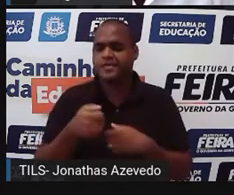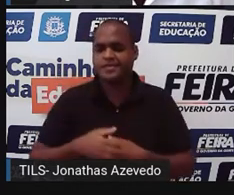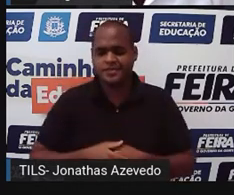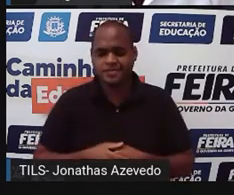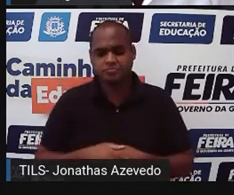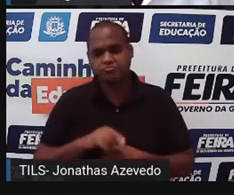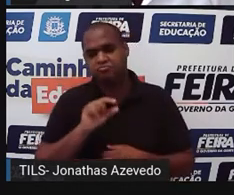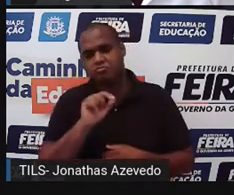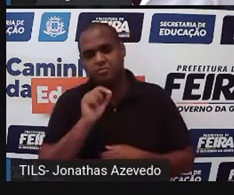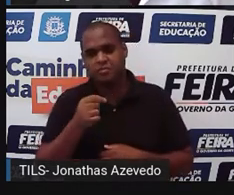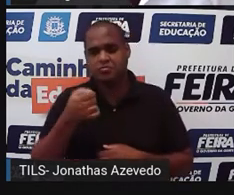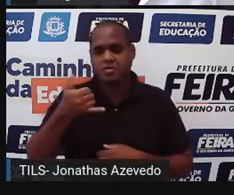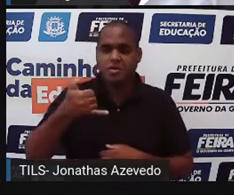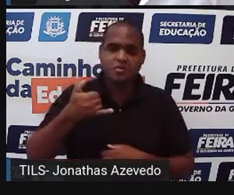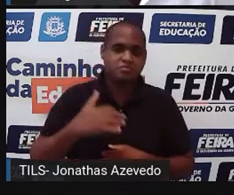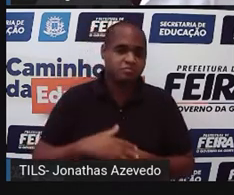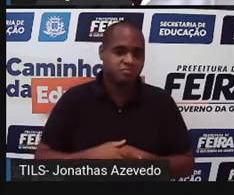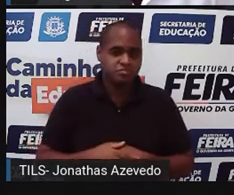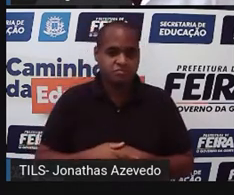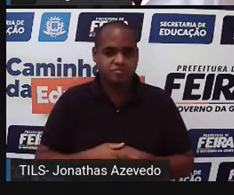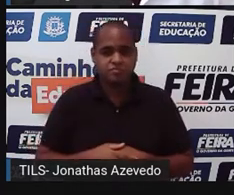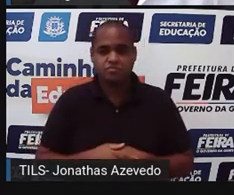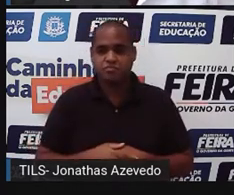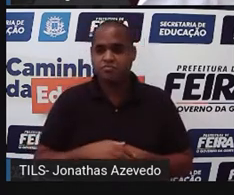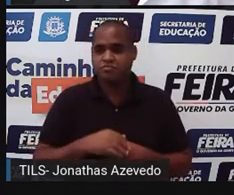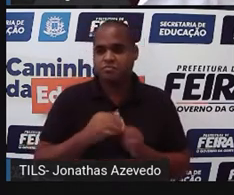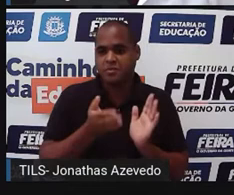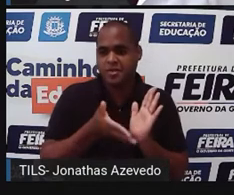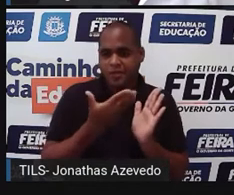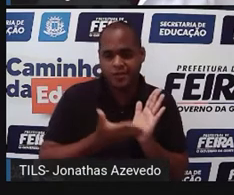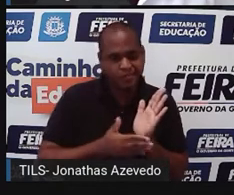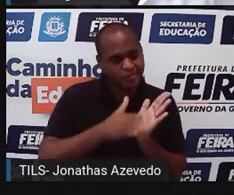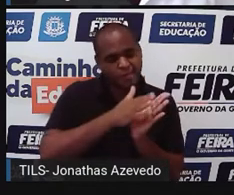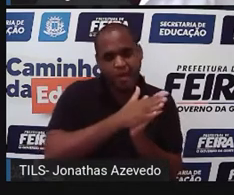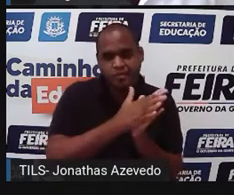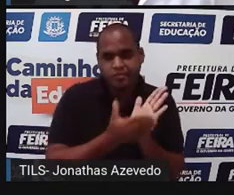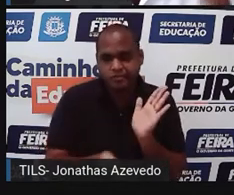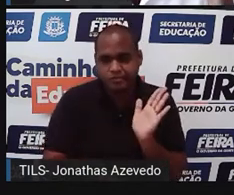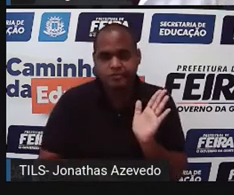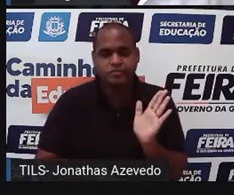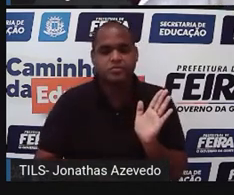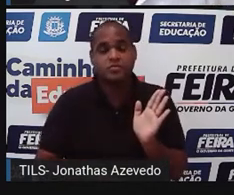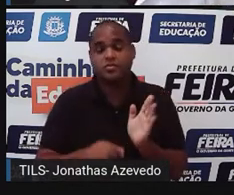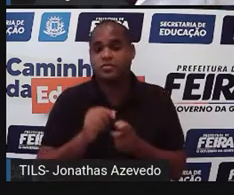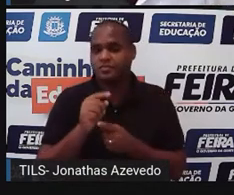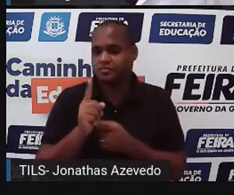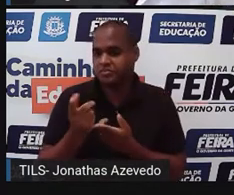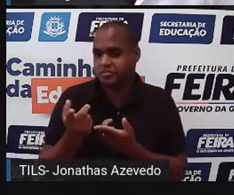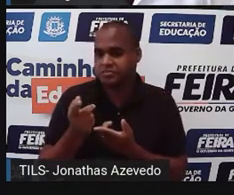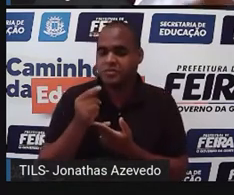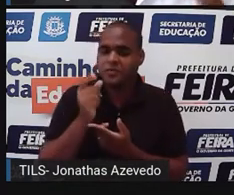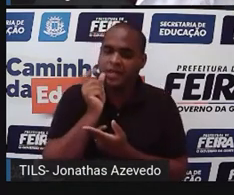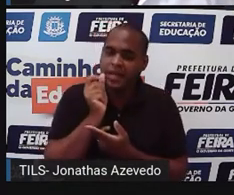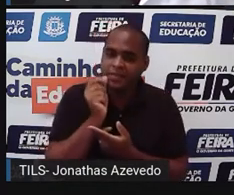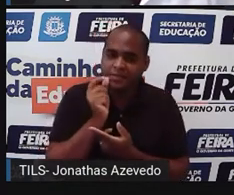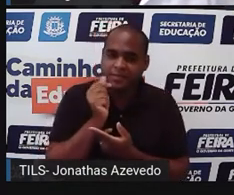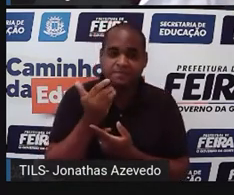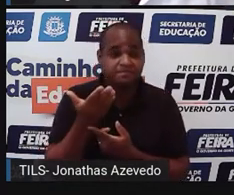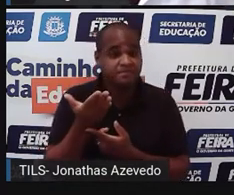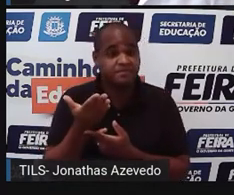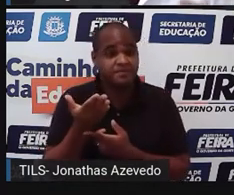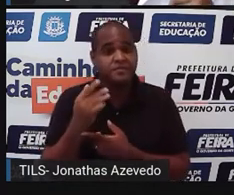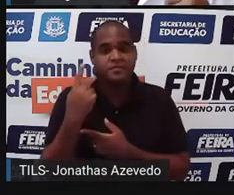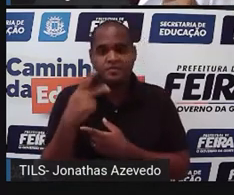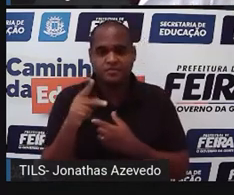quem sabe uma caneta quem sabe a capa de um livro tá bom o lápis e com